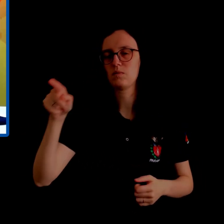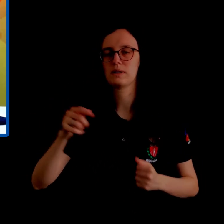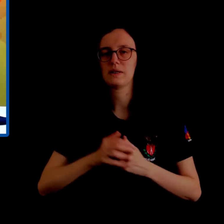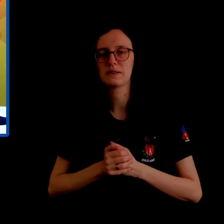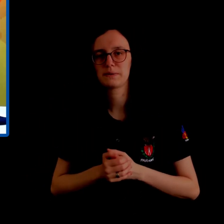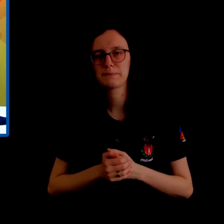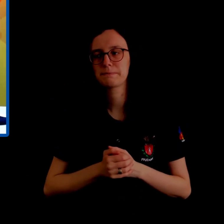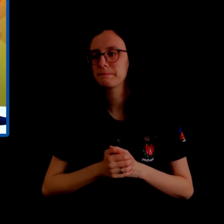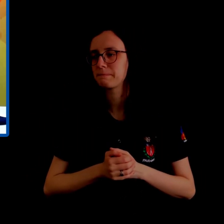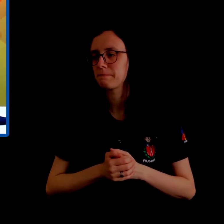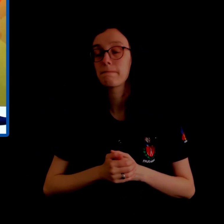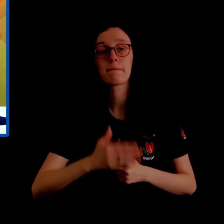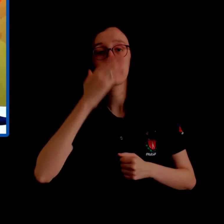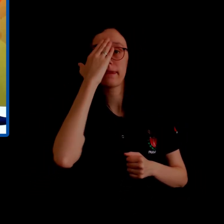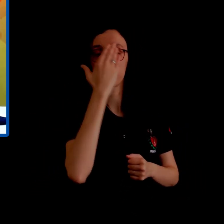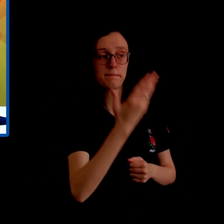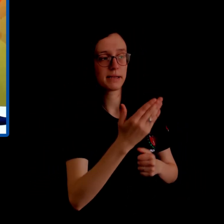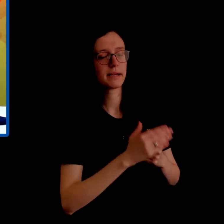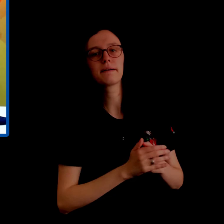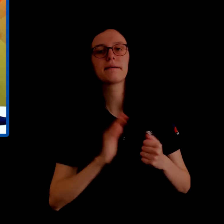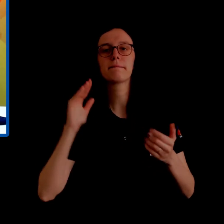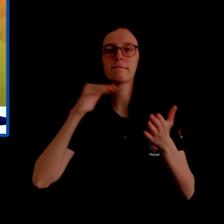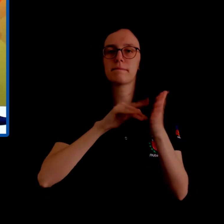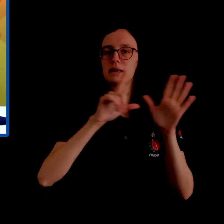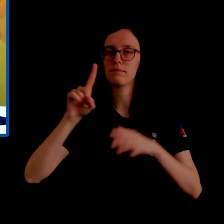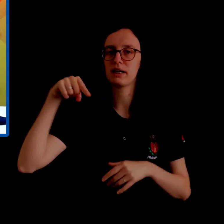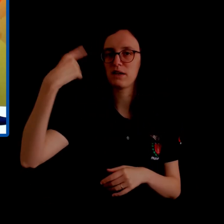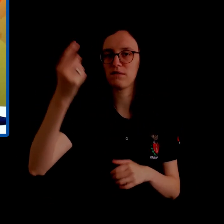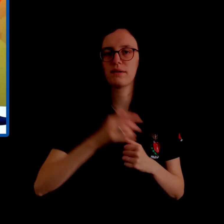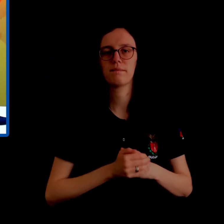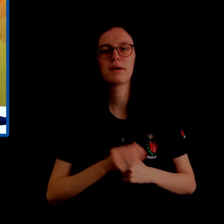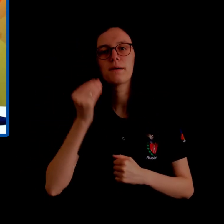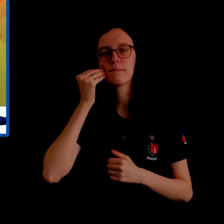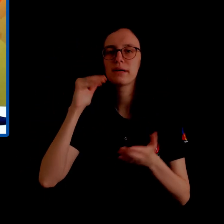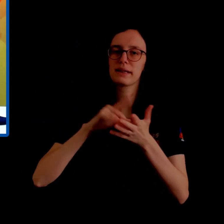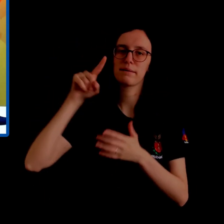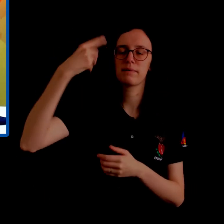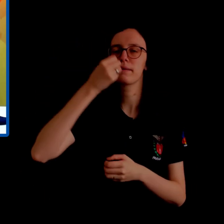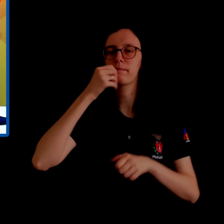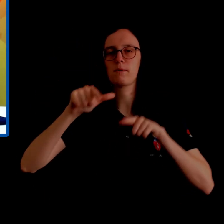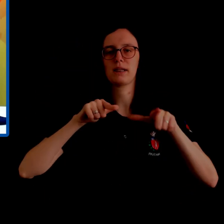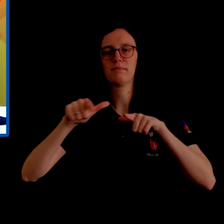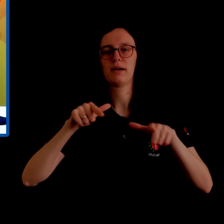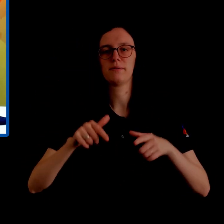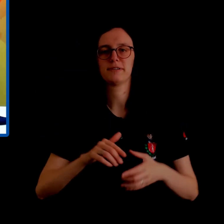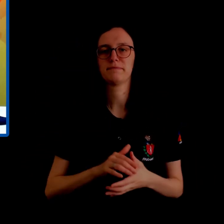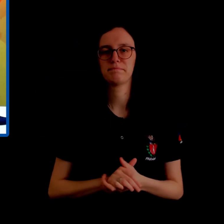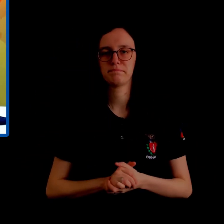Obrigado, gente, e até a semana que vem. Beijo, até mais, gente, bom trabalho.